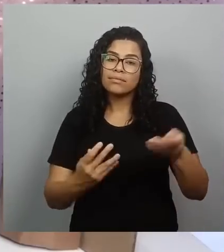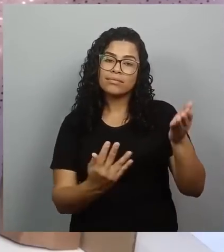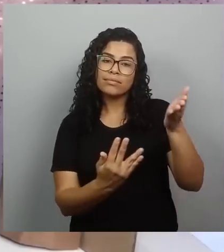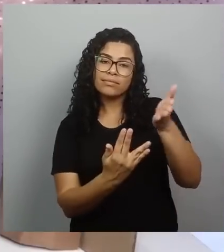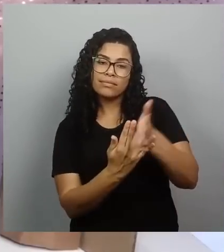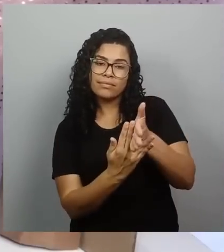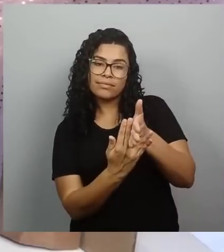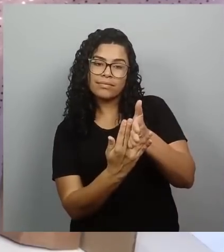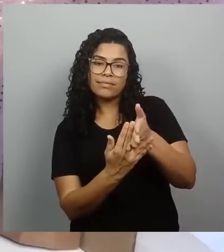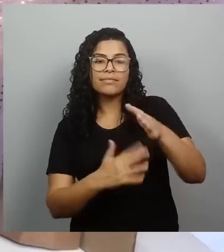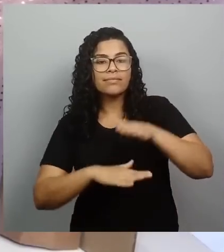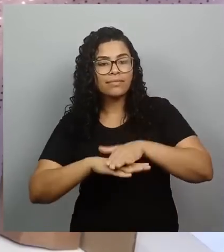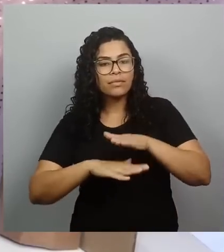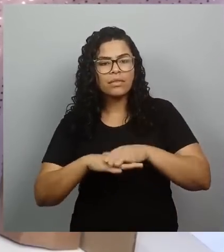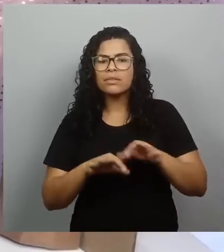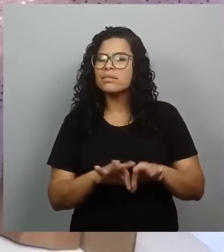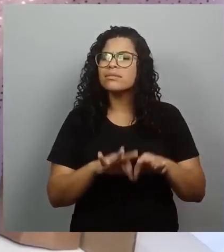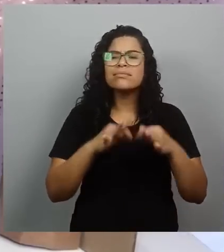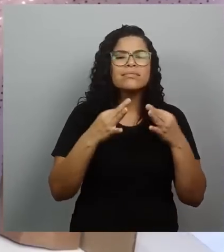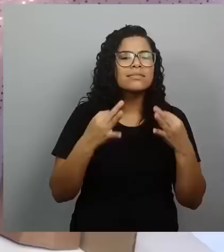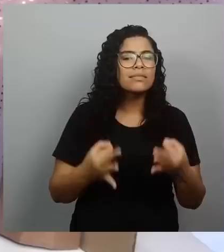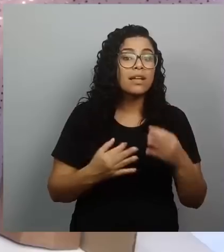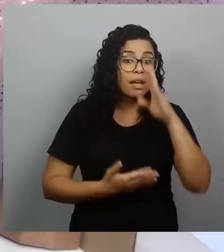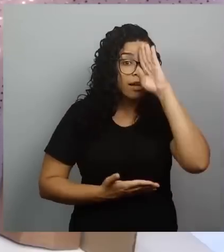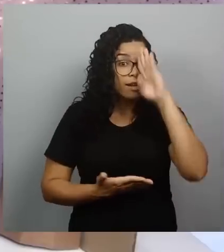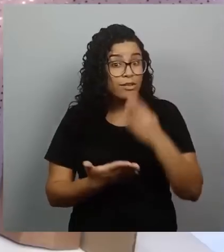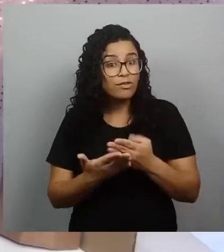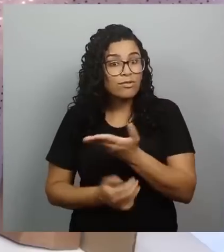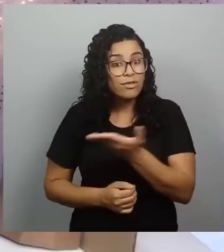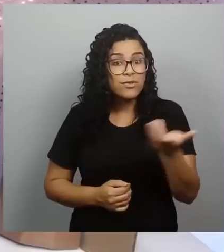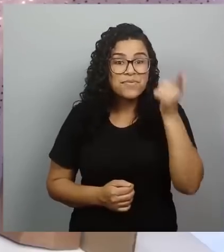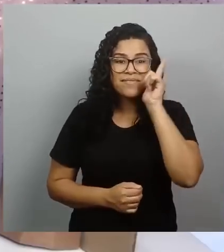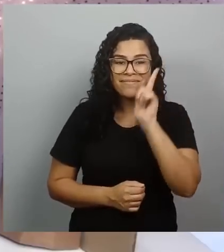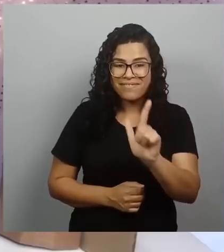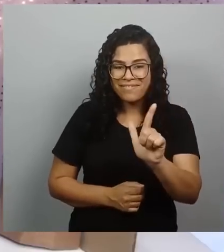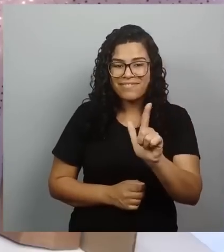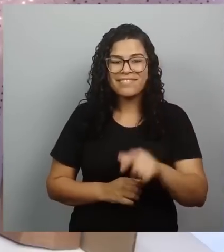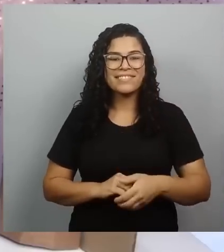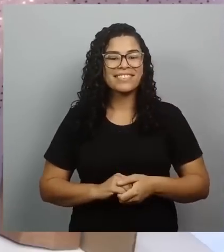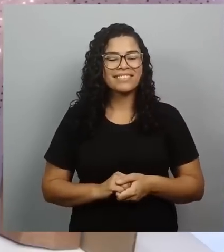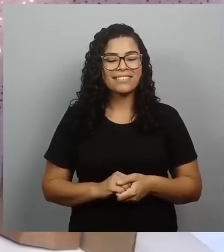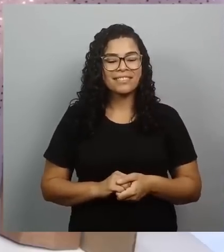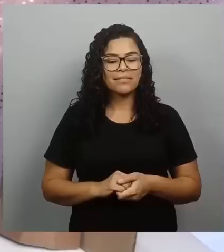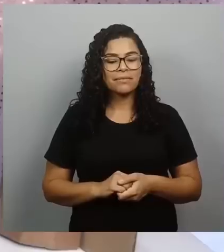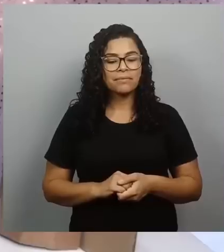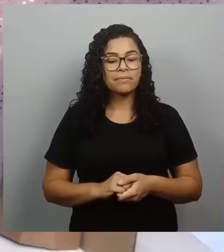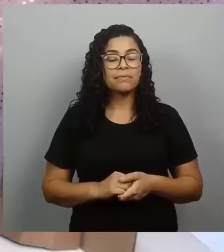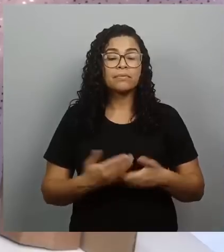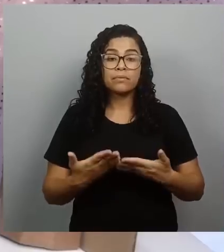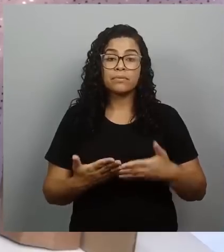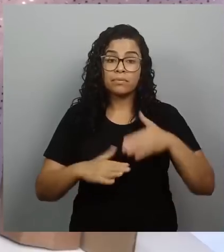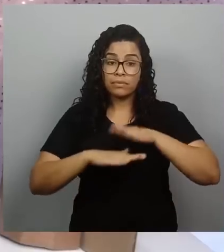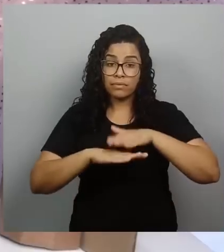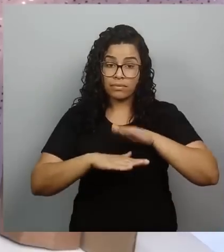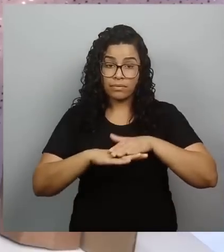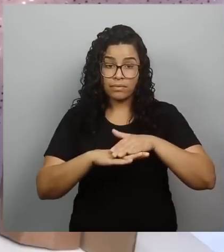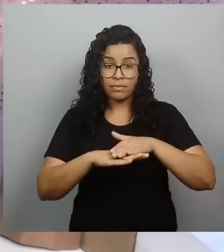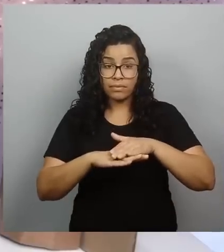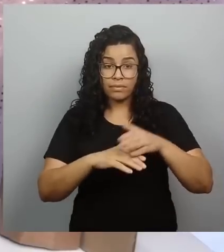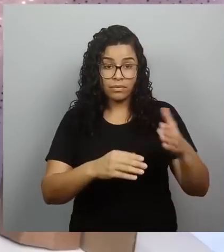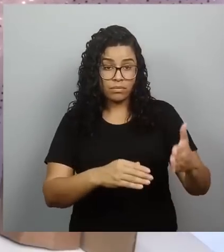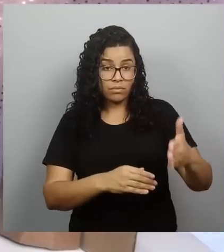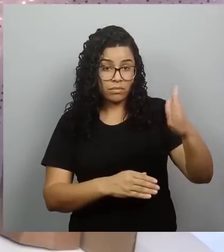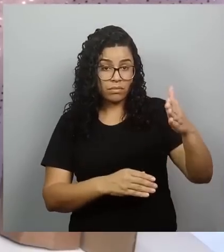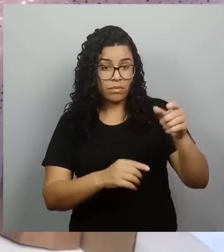Percebe como é fácil, simples? Acredito que você vai conseguir aí. Para fazer o corte, você pode usar